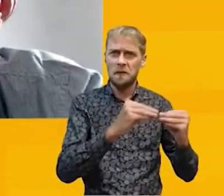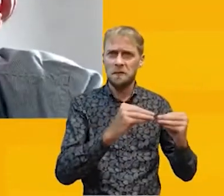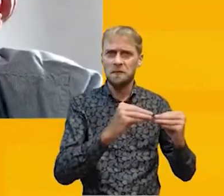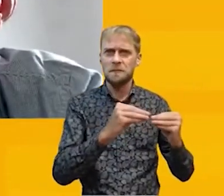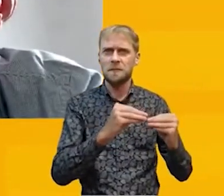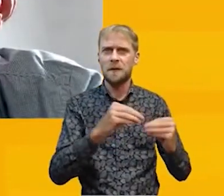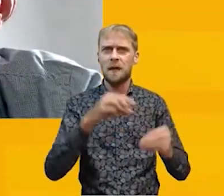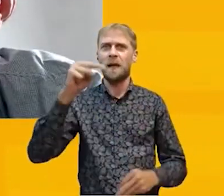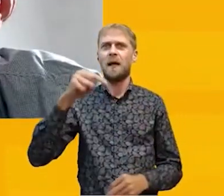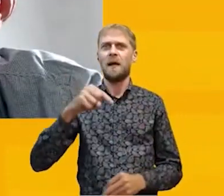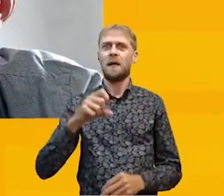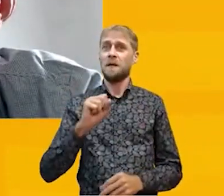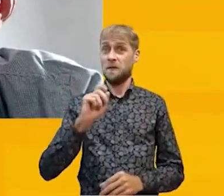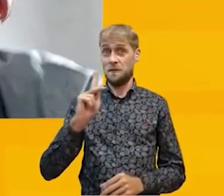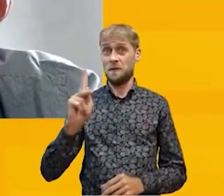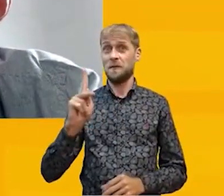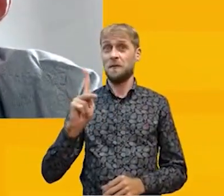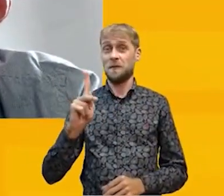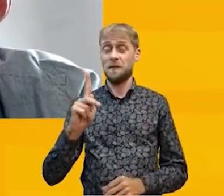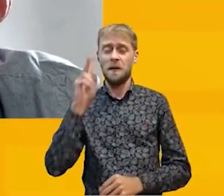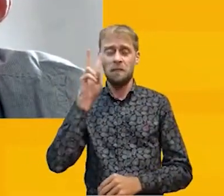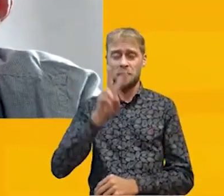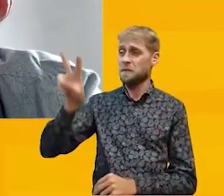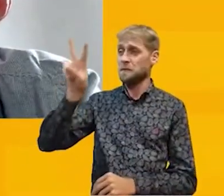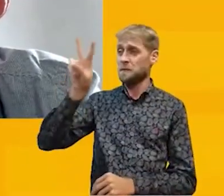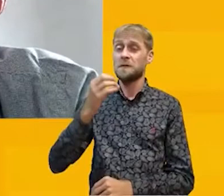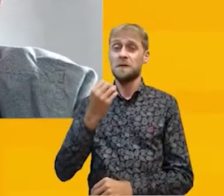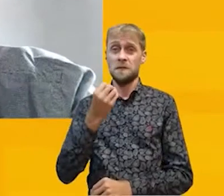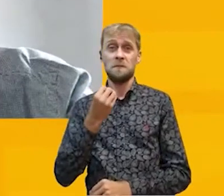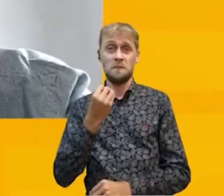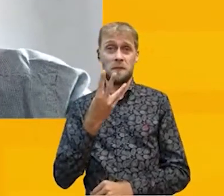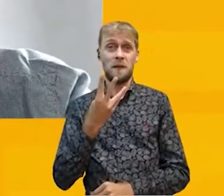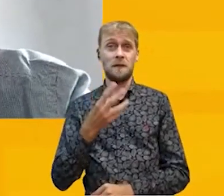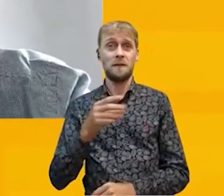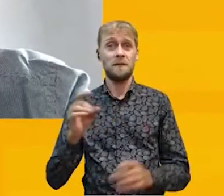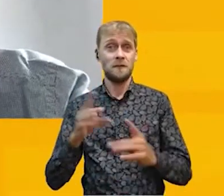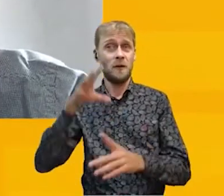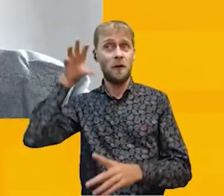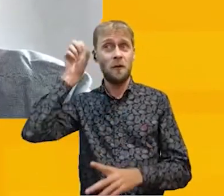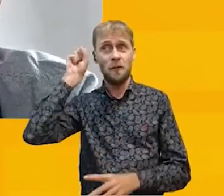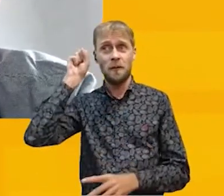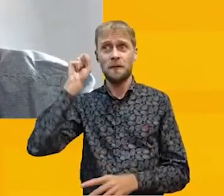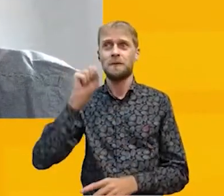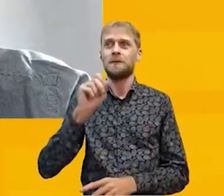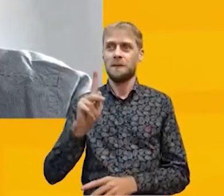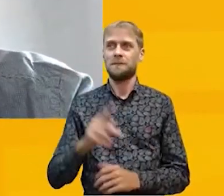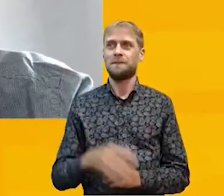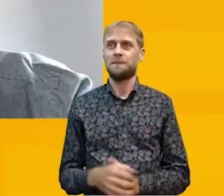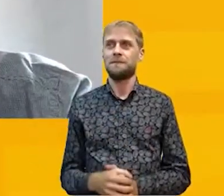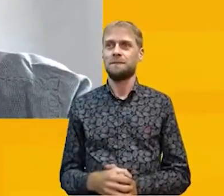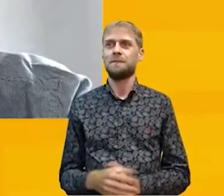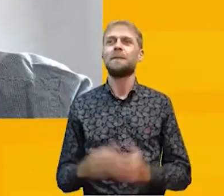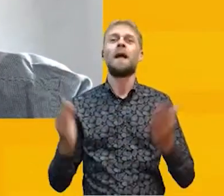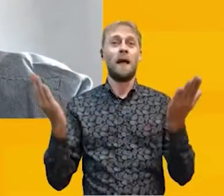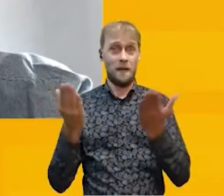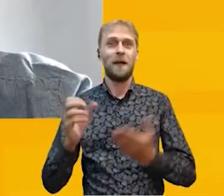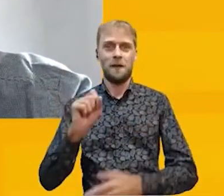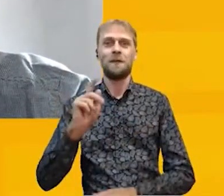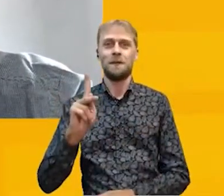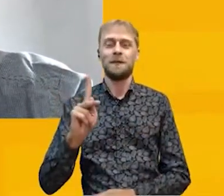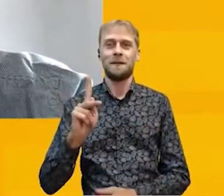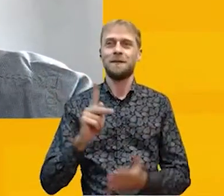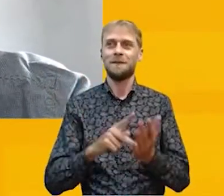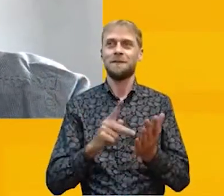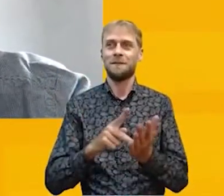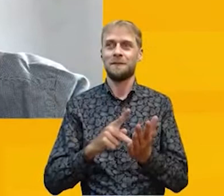Por aqui está tudo bem, estamos te visualizando bem e tudo. Só o áudio Veja, que não tá está chegando. ok. Agora chegou, agora chegou. Isso.